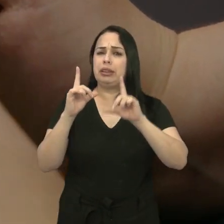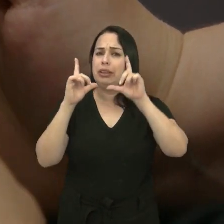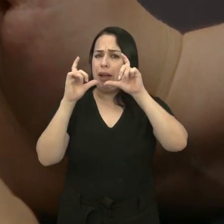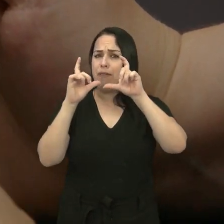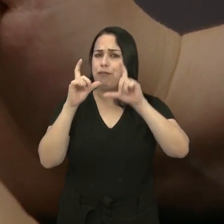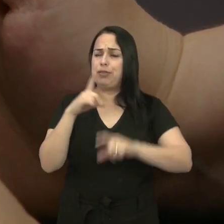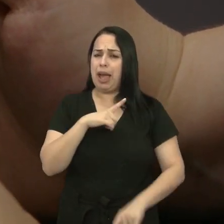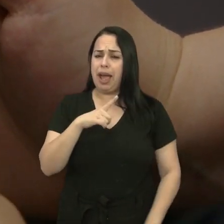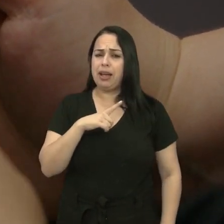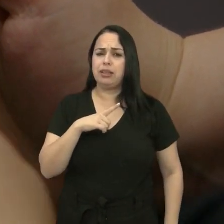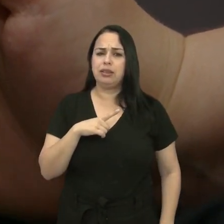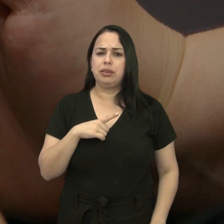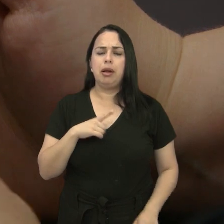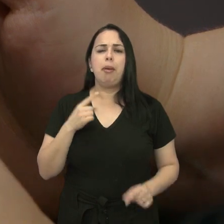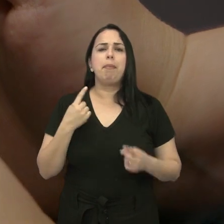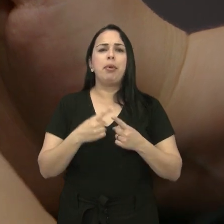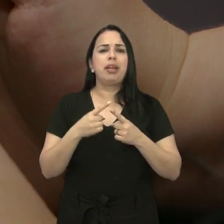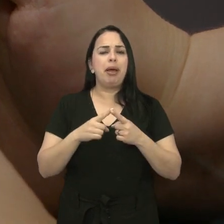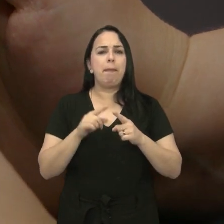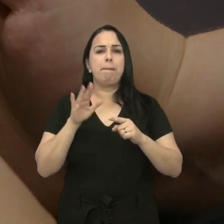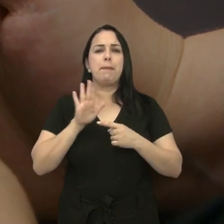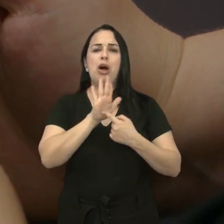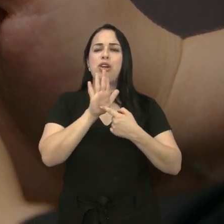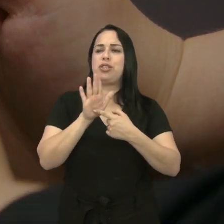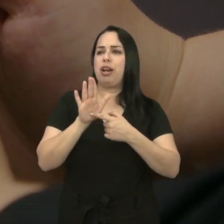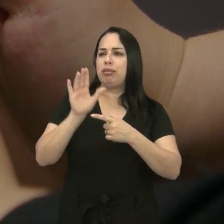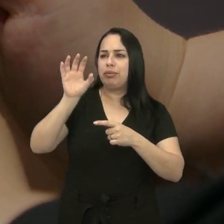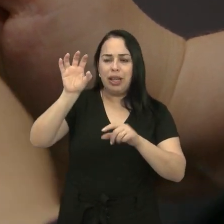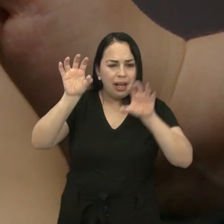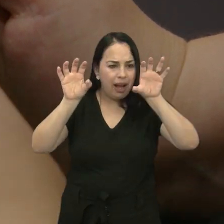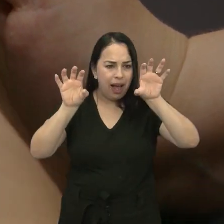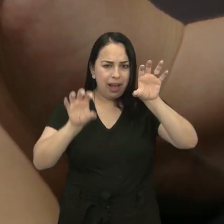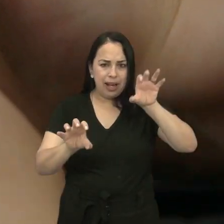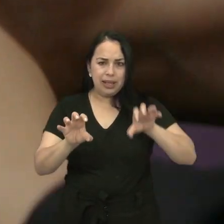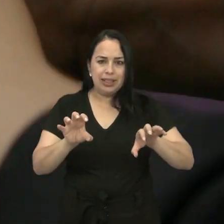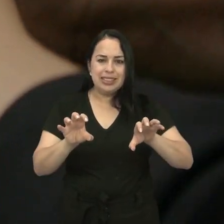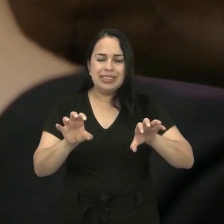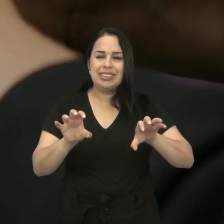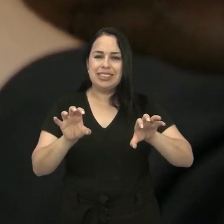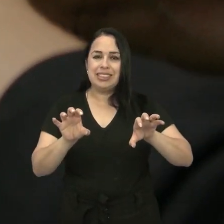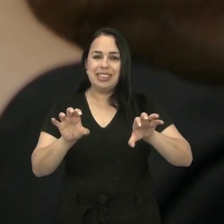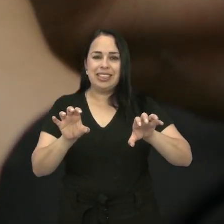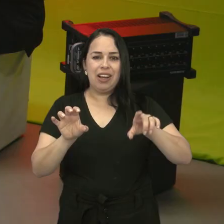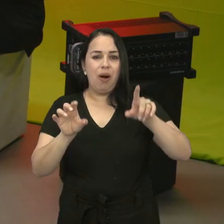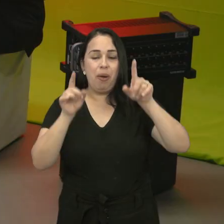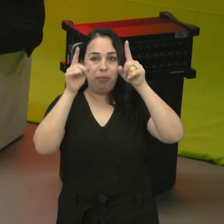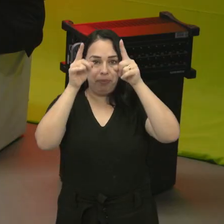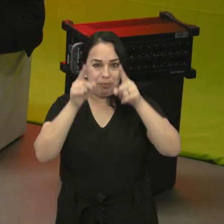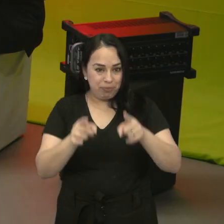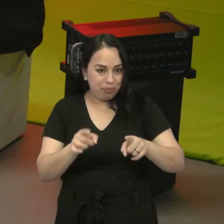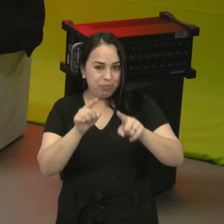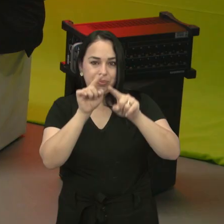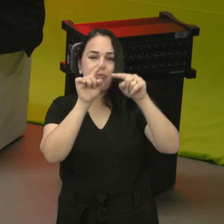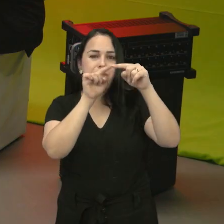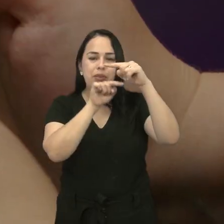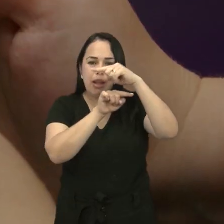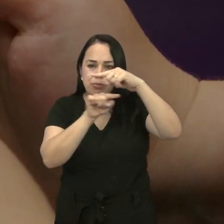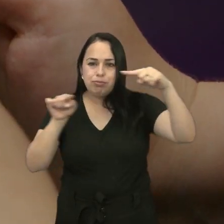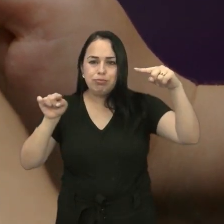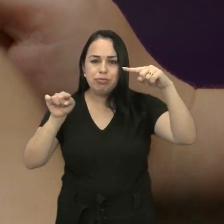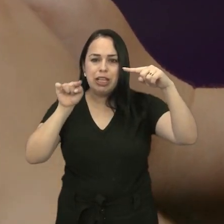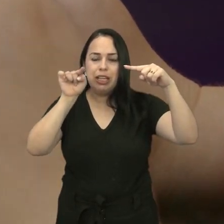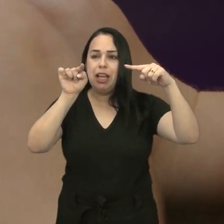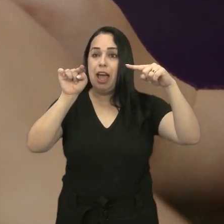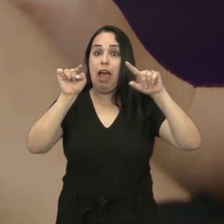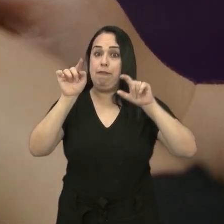porque isso aqui direciona a gente para os pontos fortes da fotografia. A gente cada faz uma pose bonita aqui. cada encontro aqui das linhas